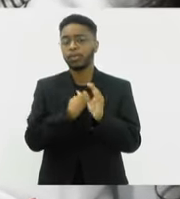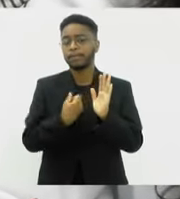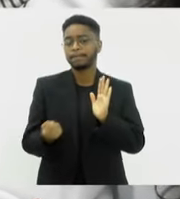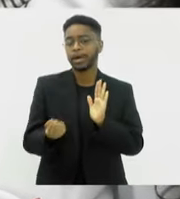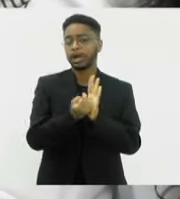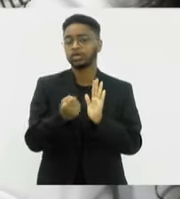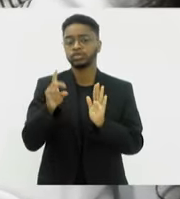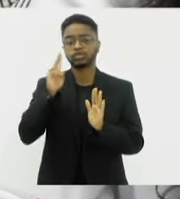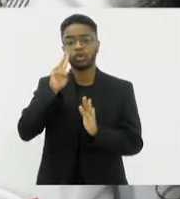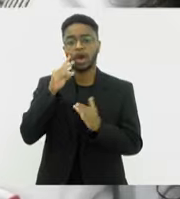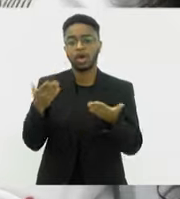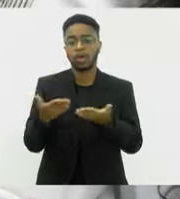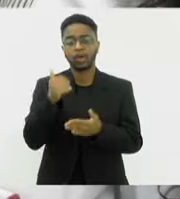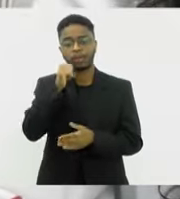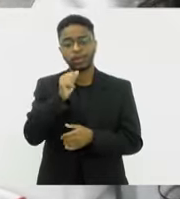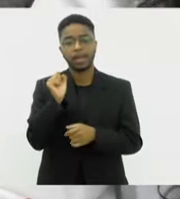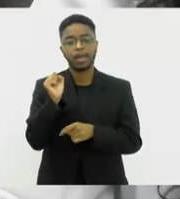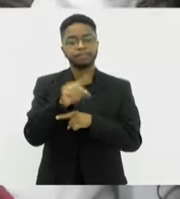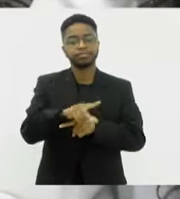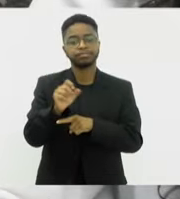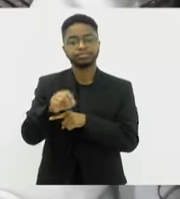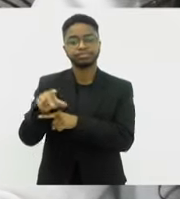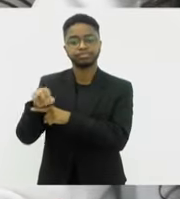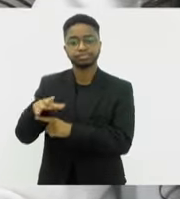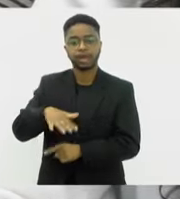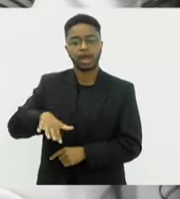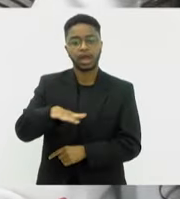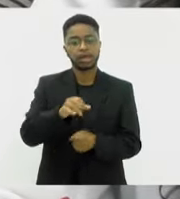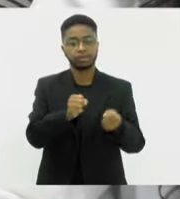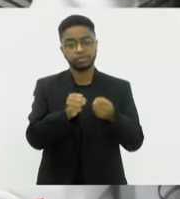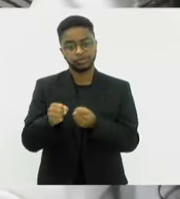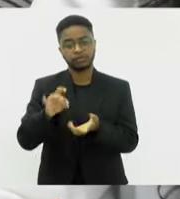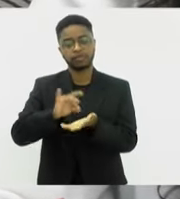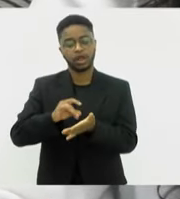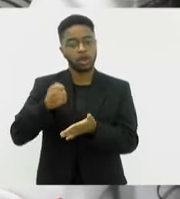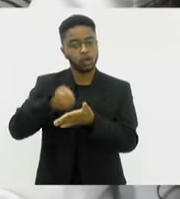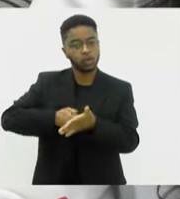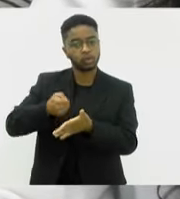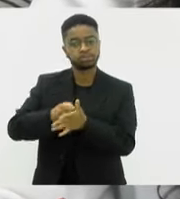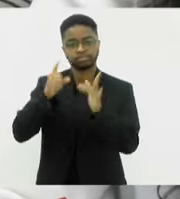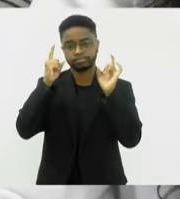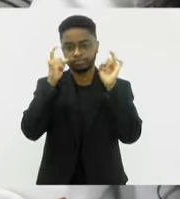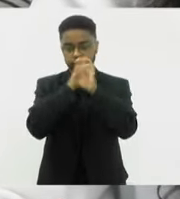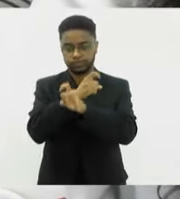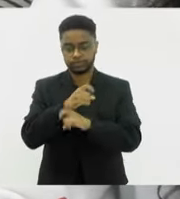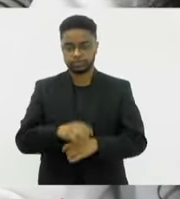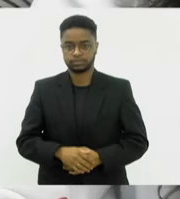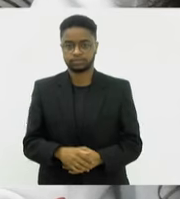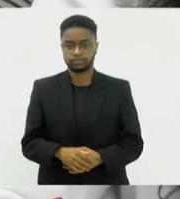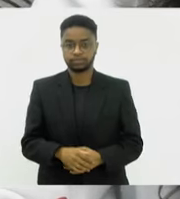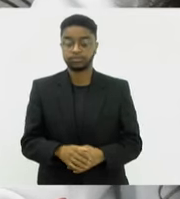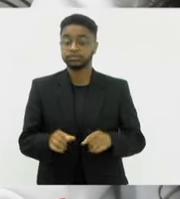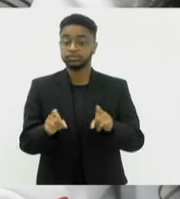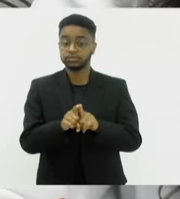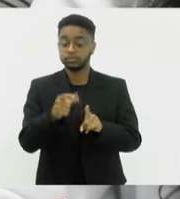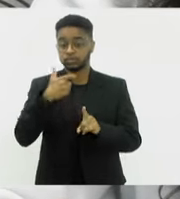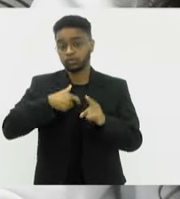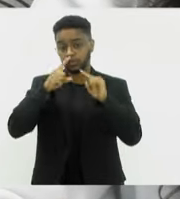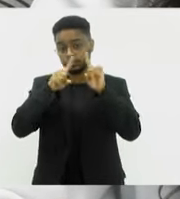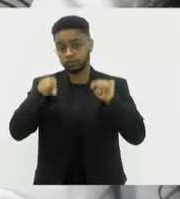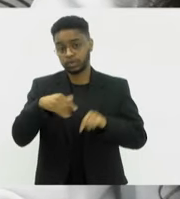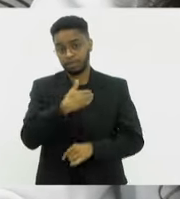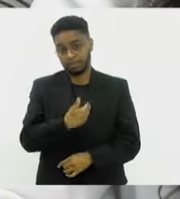de mulheres ocupando locais de poder, que é uma luta muito extremamente difícil. E, como servidora pública que sou